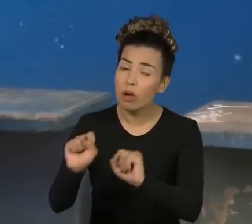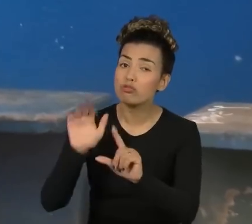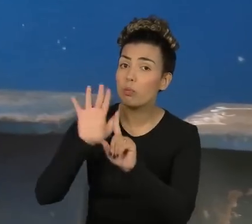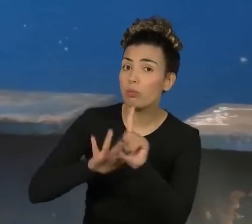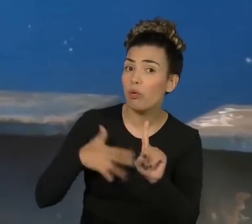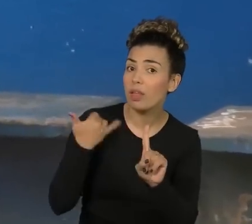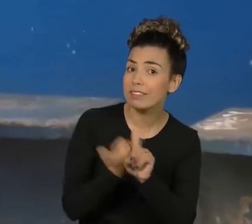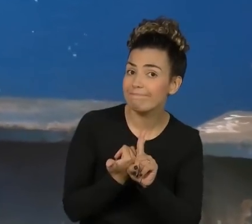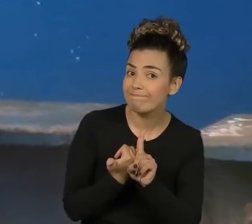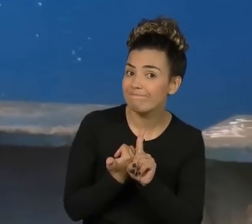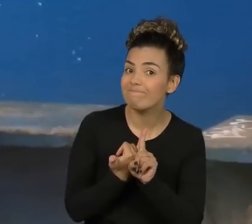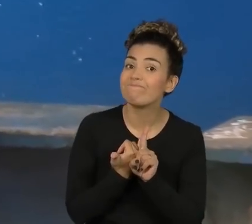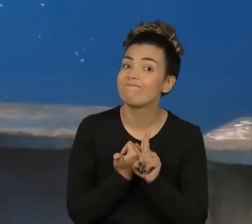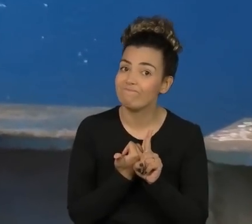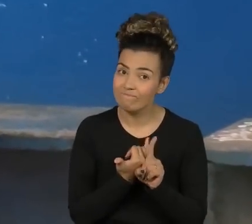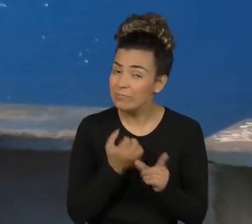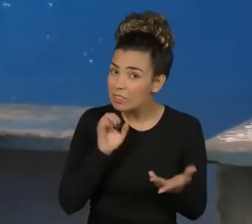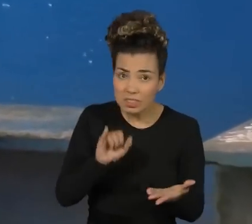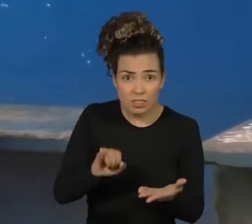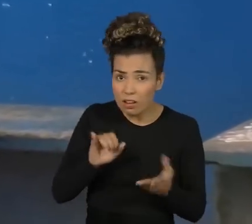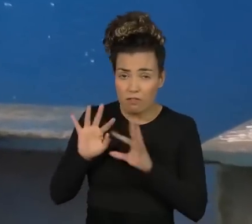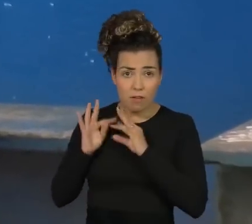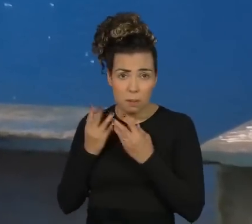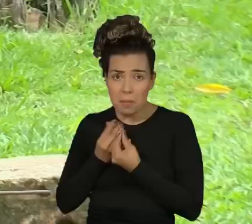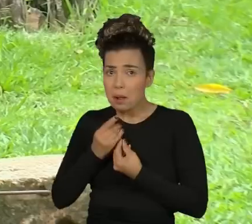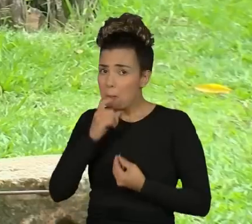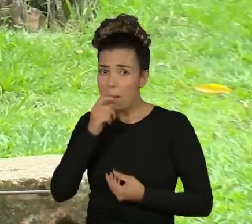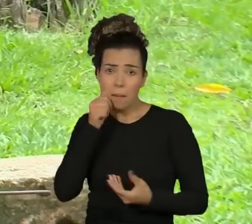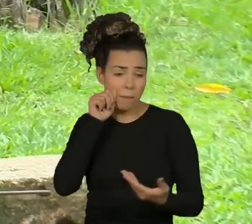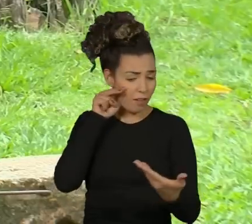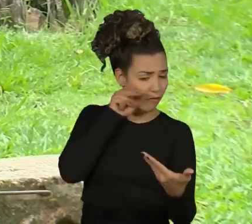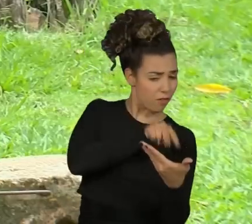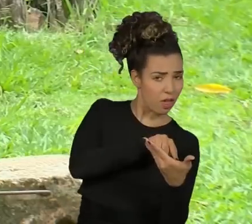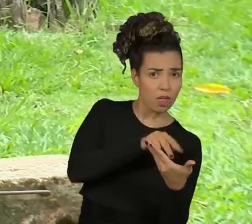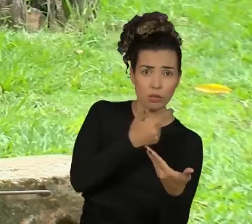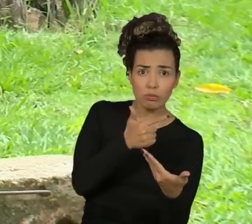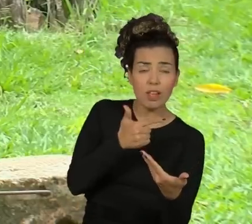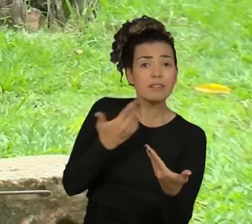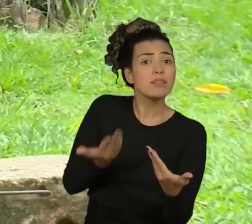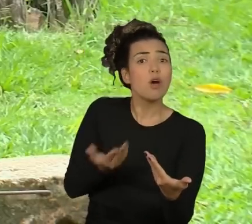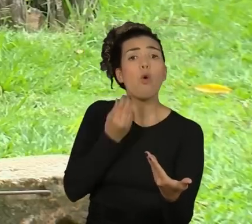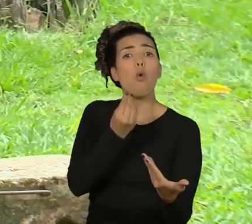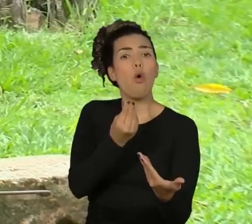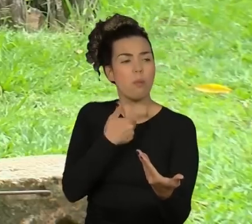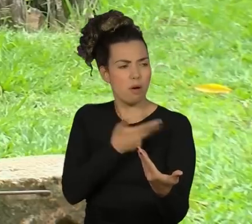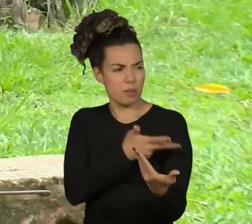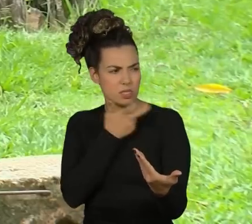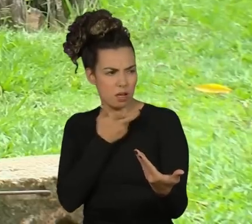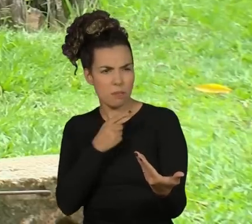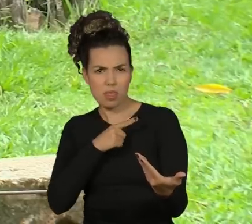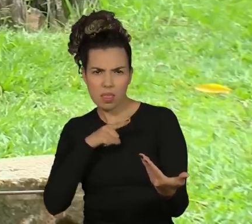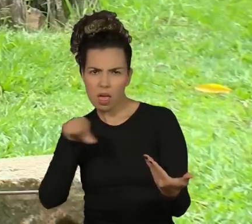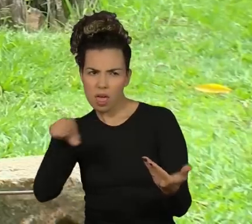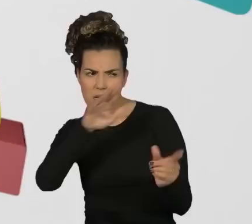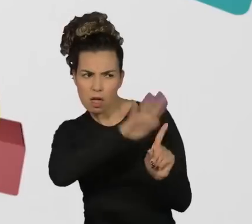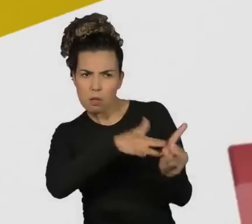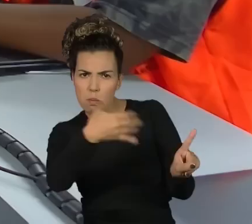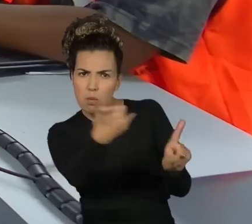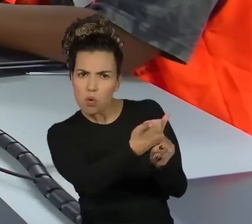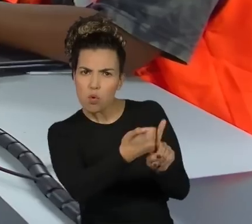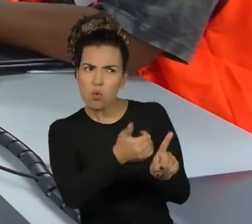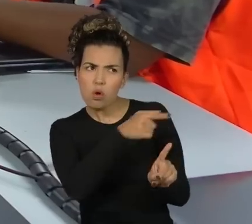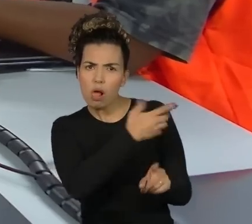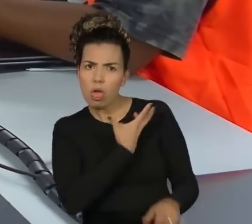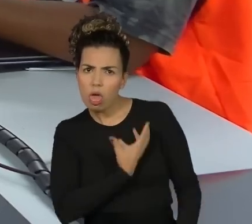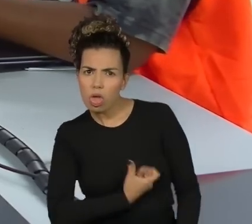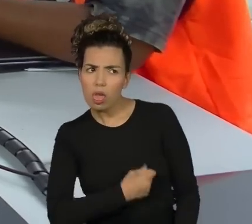pais não monitoram, fica mais difícil identificar sinais de que a criança ou adolescente está sendo vítima de cyberbullying.